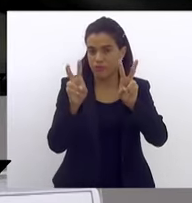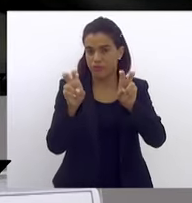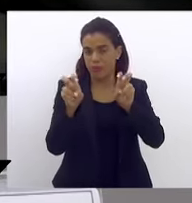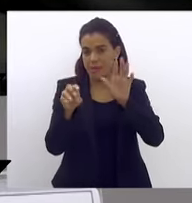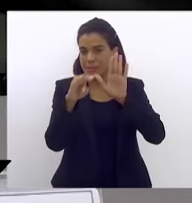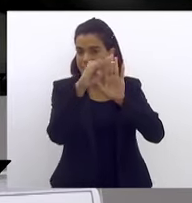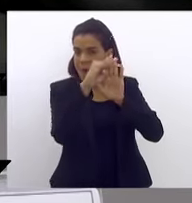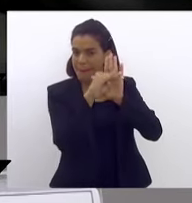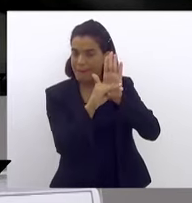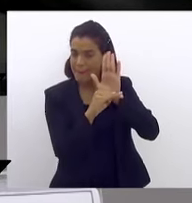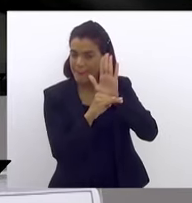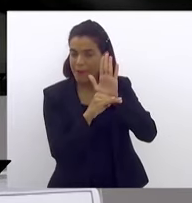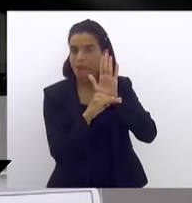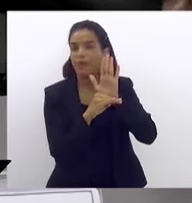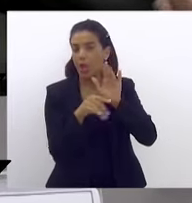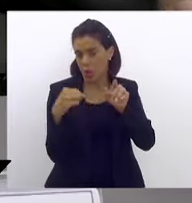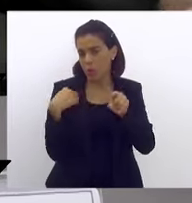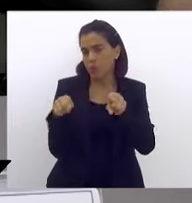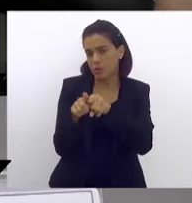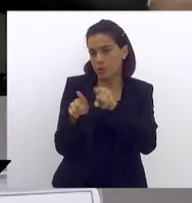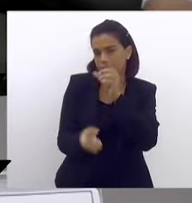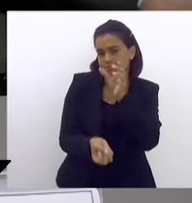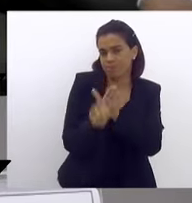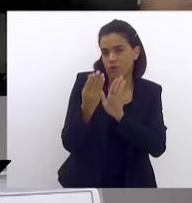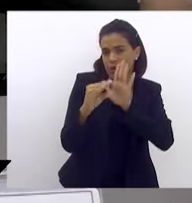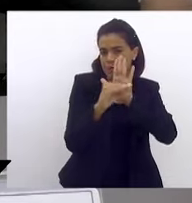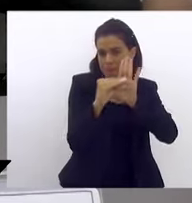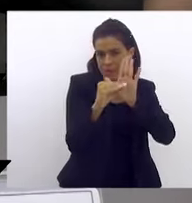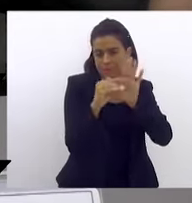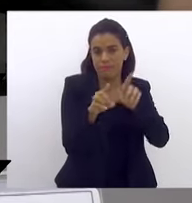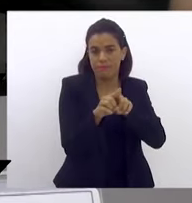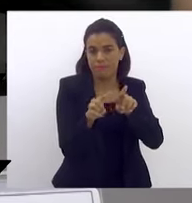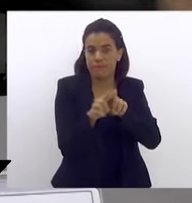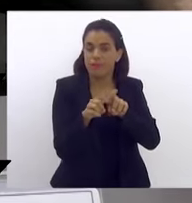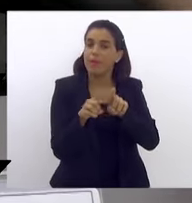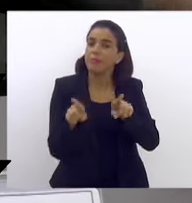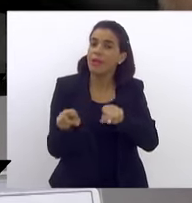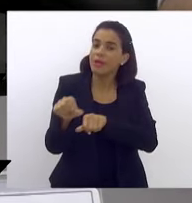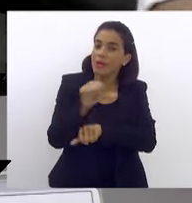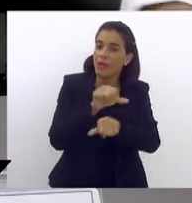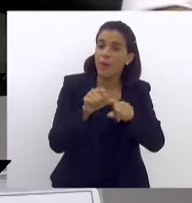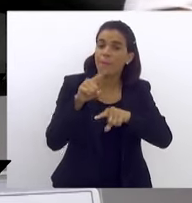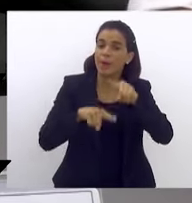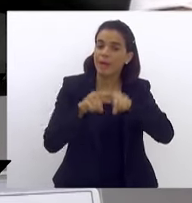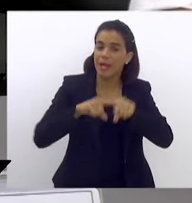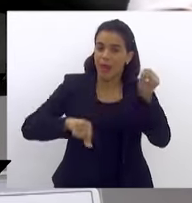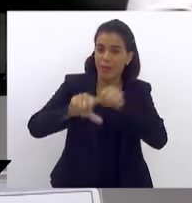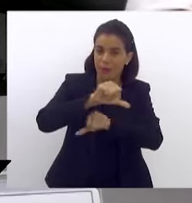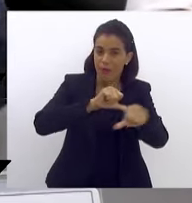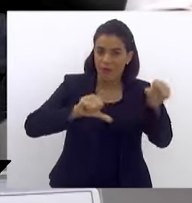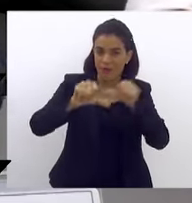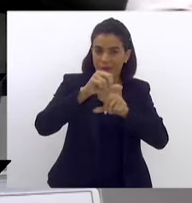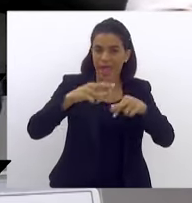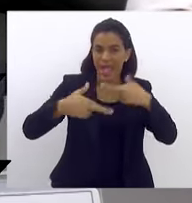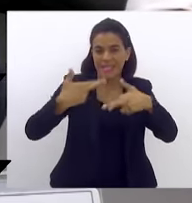colocando reutilizável e o renovável que é com fibras não Obrigatoriamente o